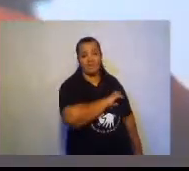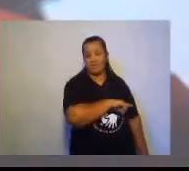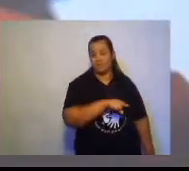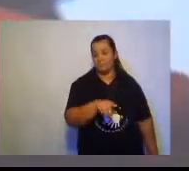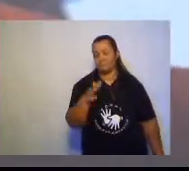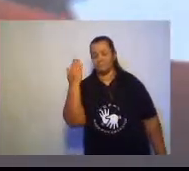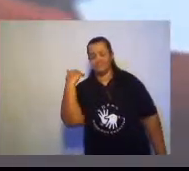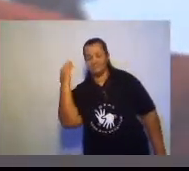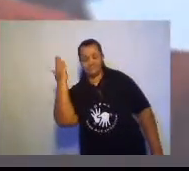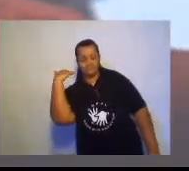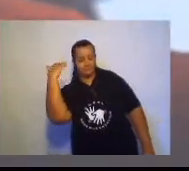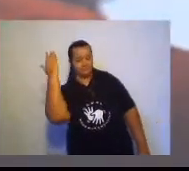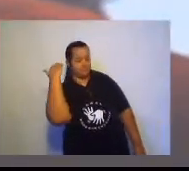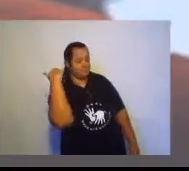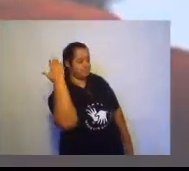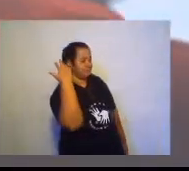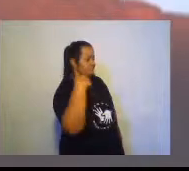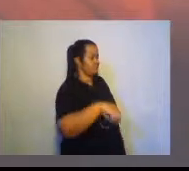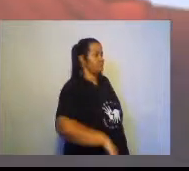você.